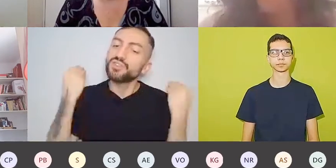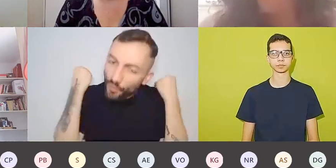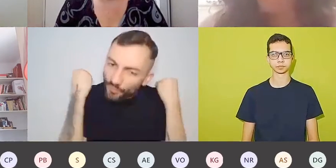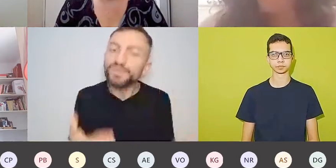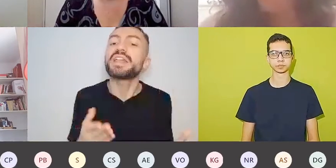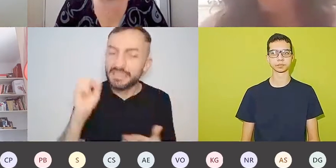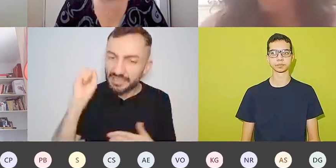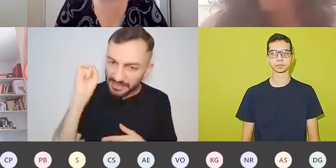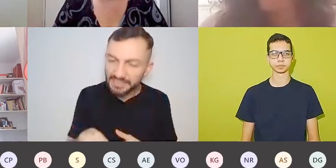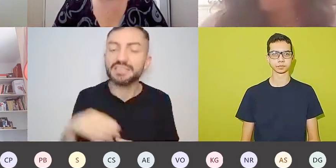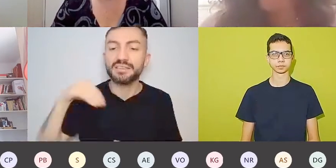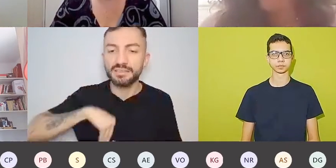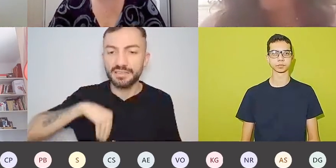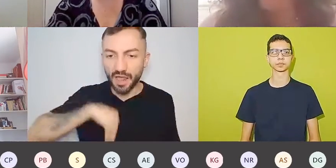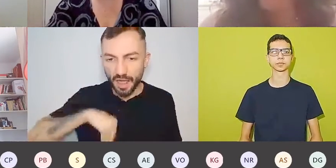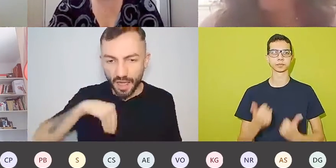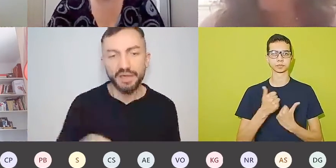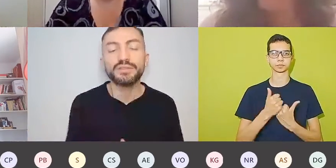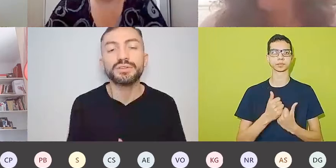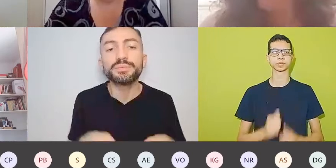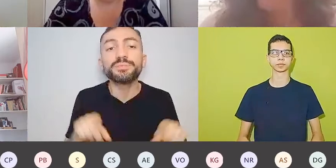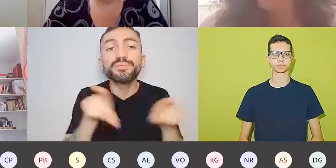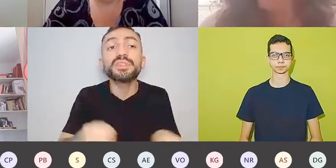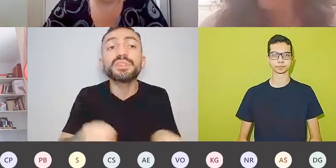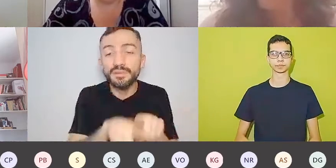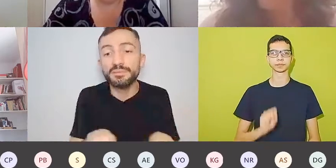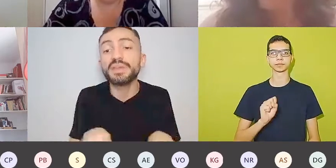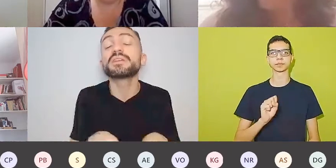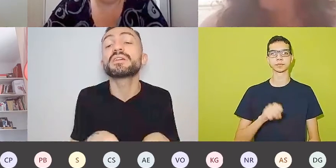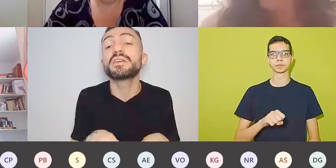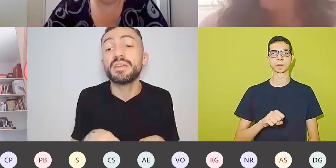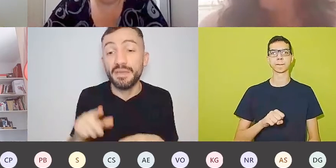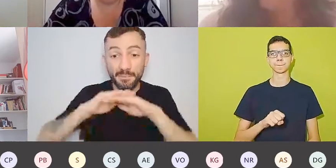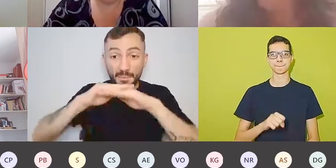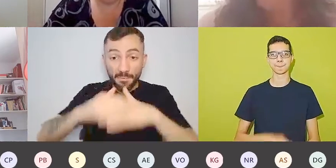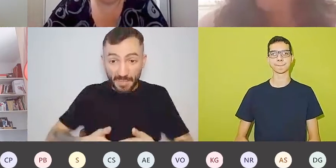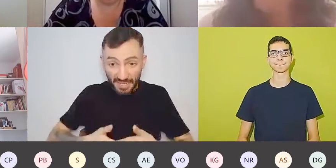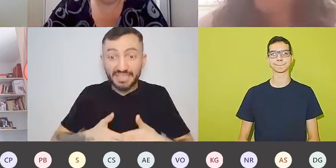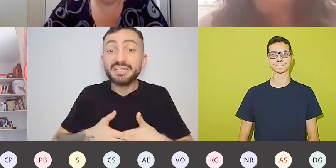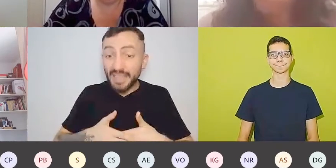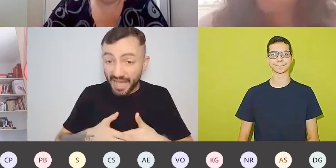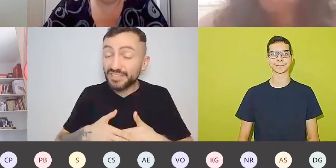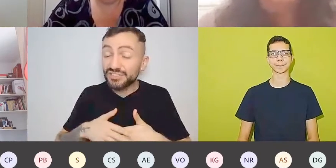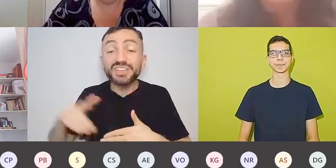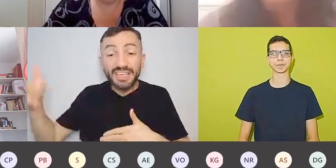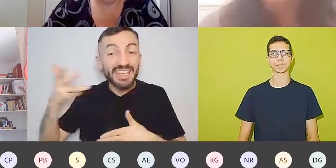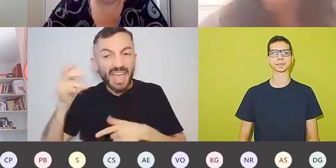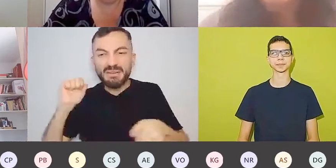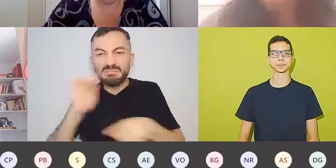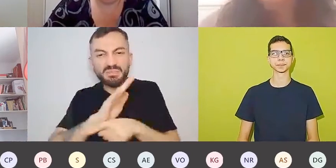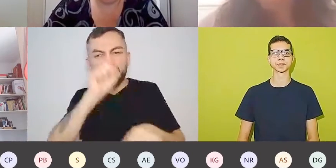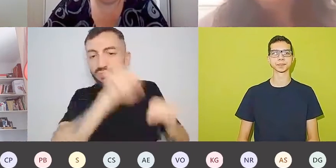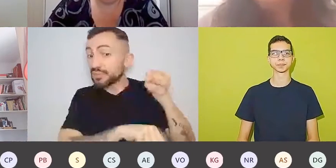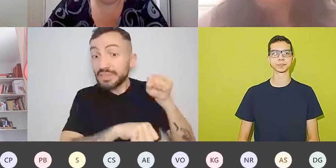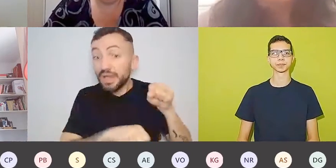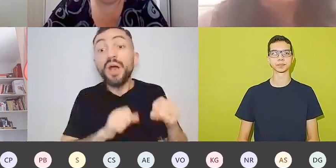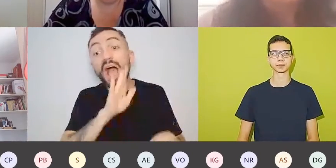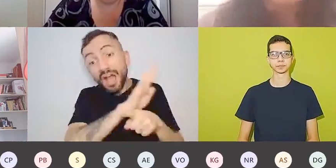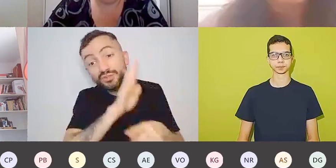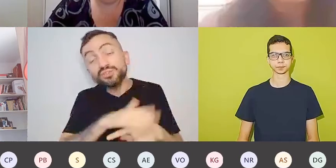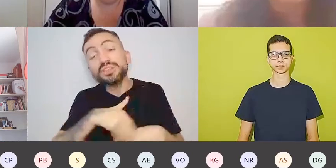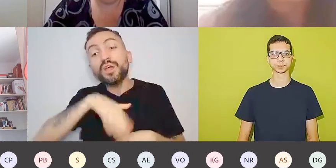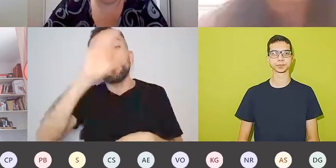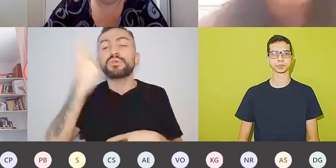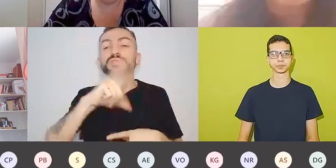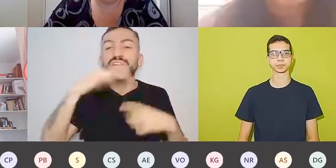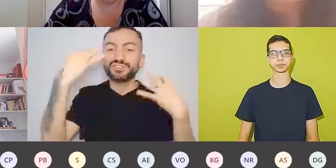sim que fazer com que essa maternidade, em vez de violar direitos, ela promova o acesso ao direito. Acho que